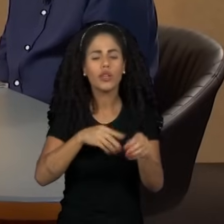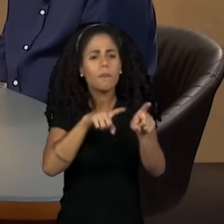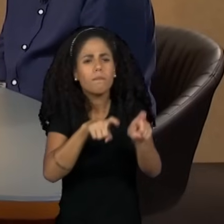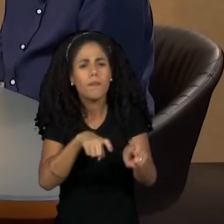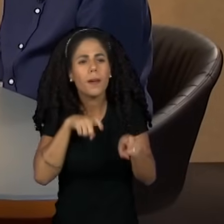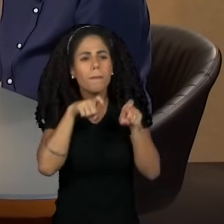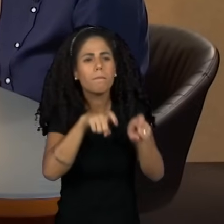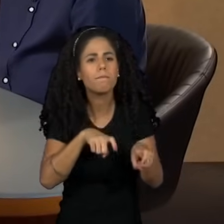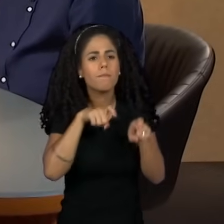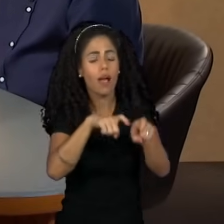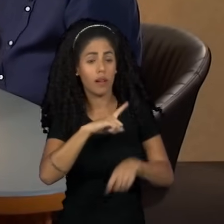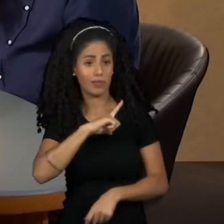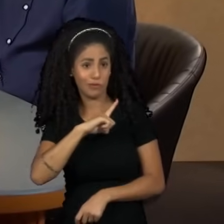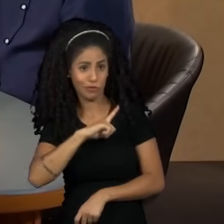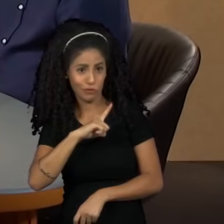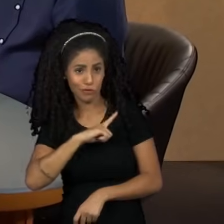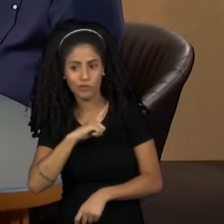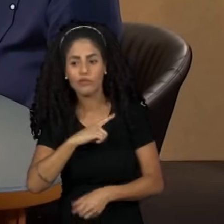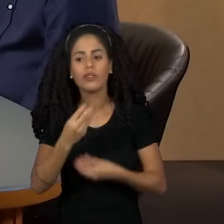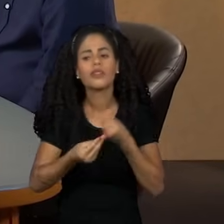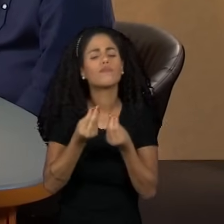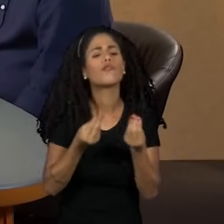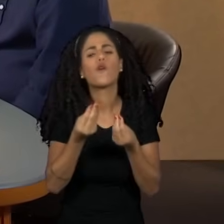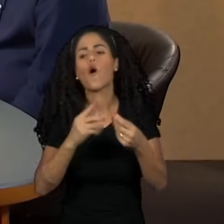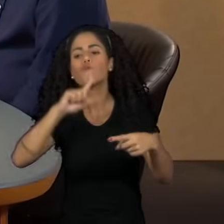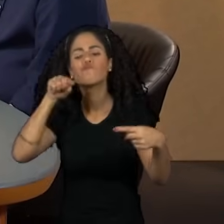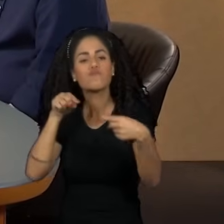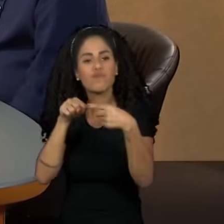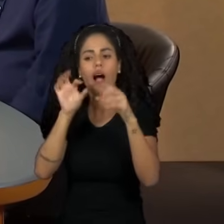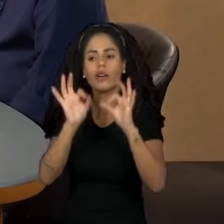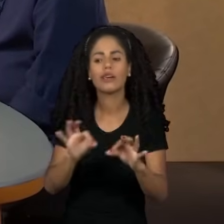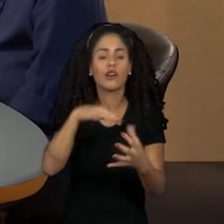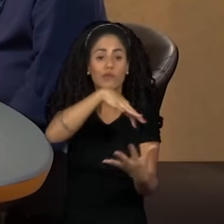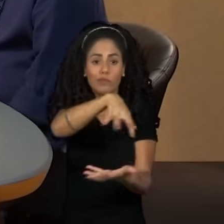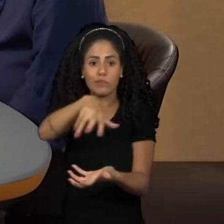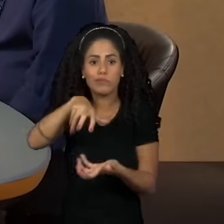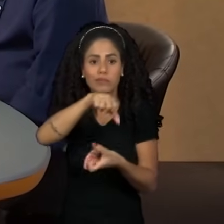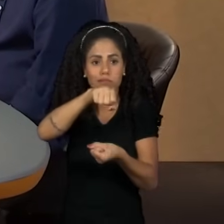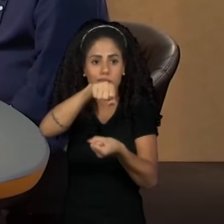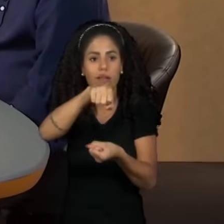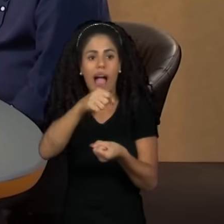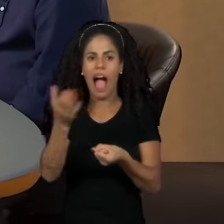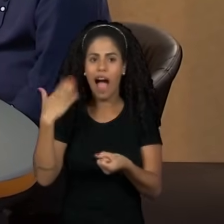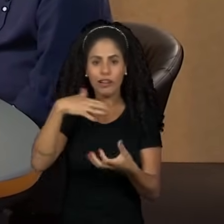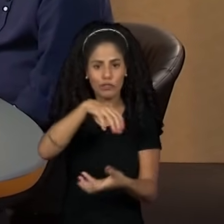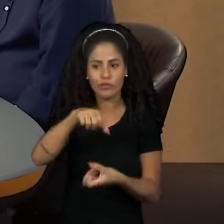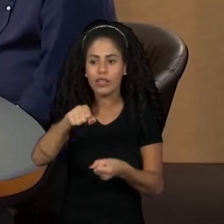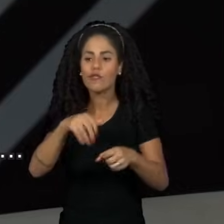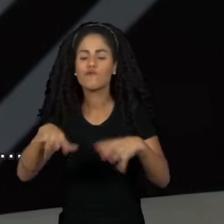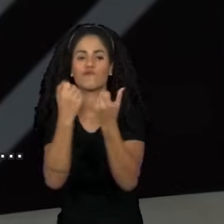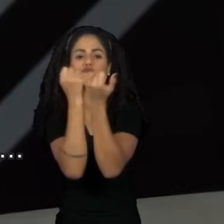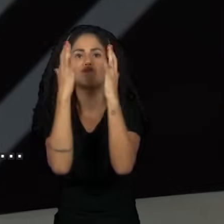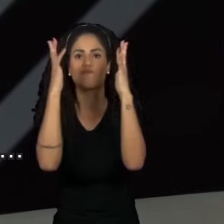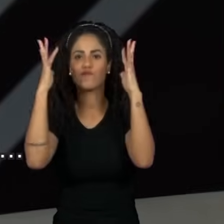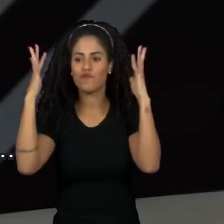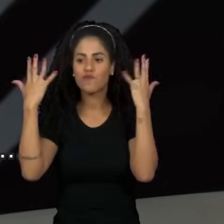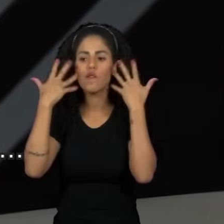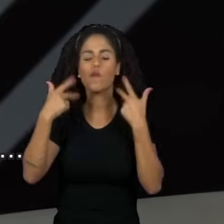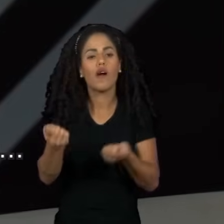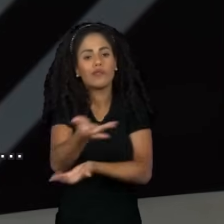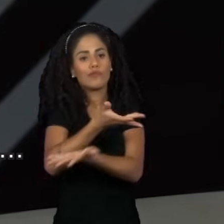agricultura alternativa, ou seja, alternativa, hoje em dia iríamos falar sustentável ou ecológico. Depois do